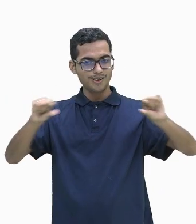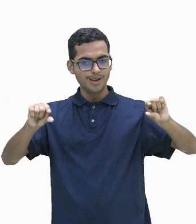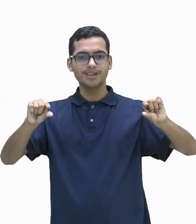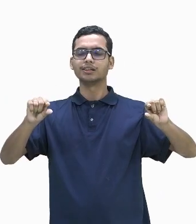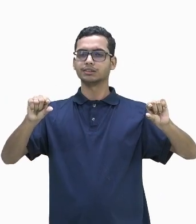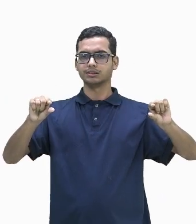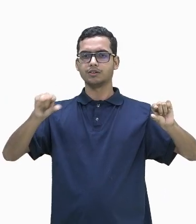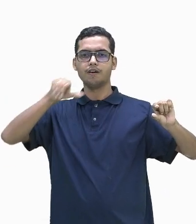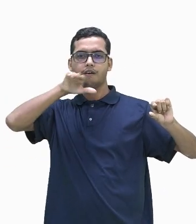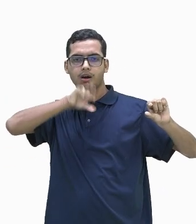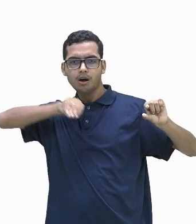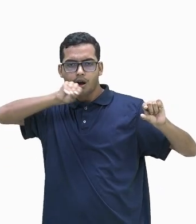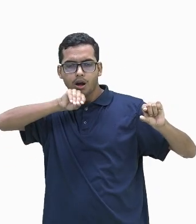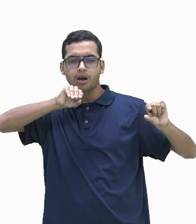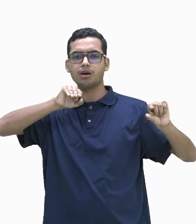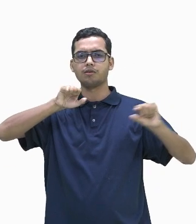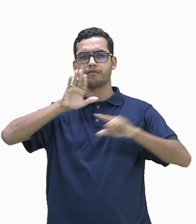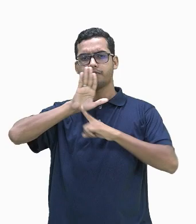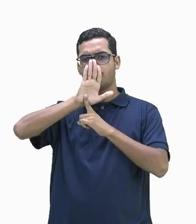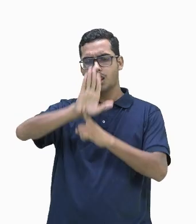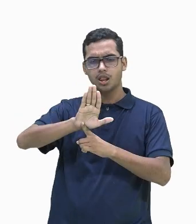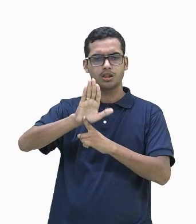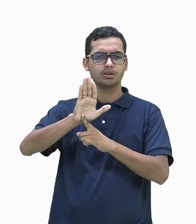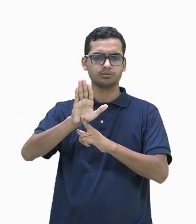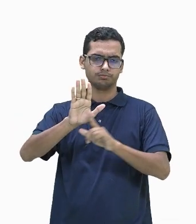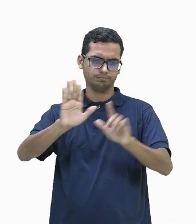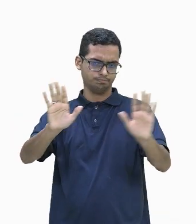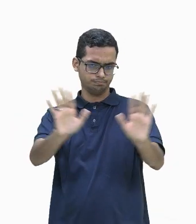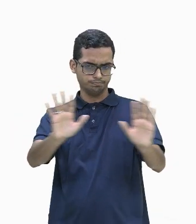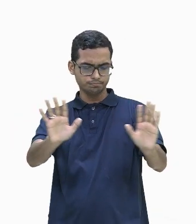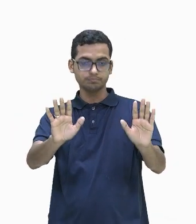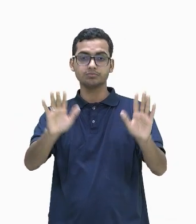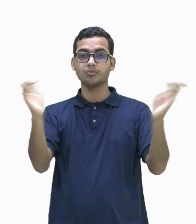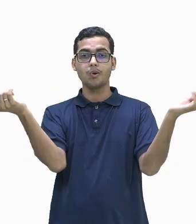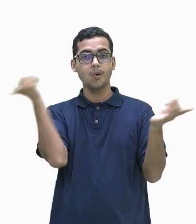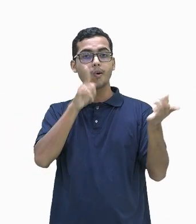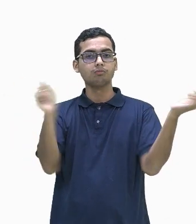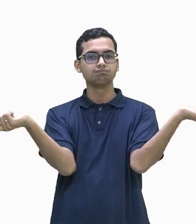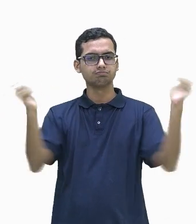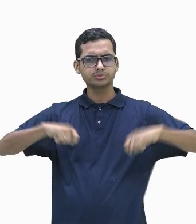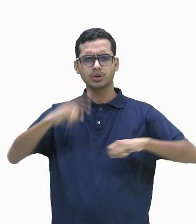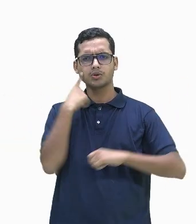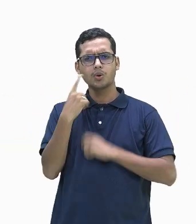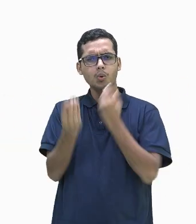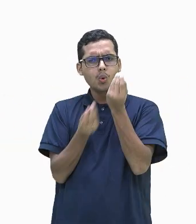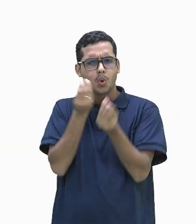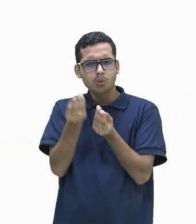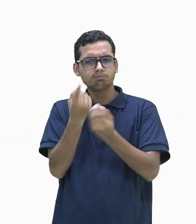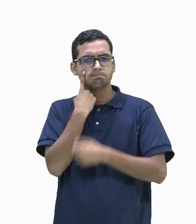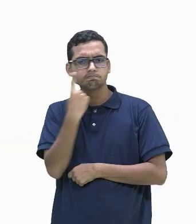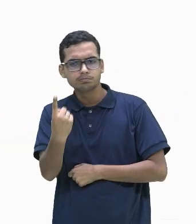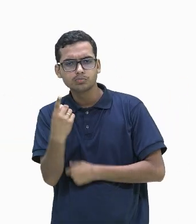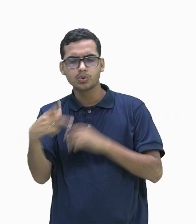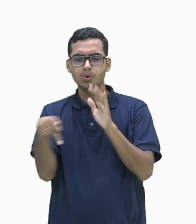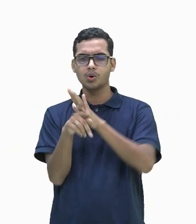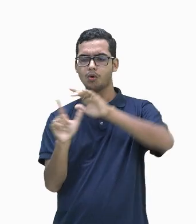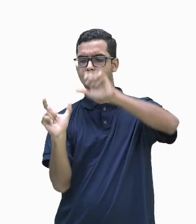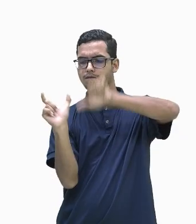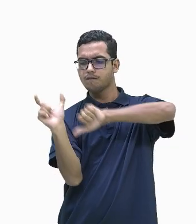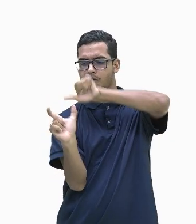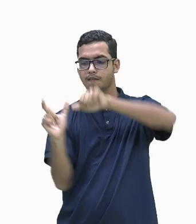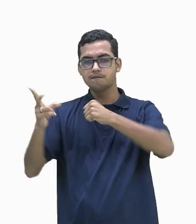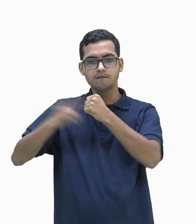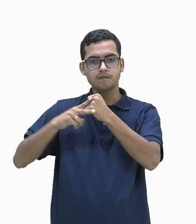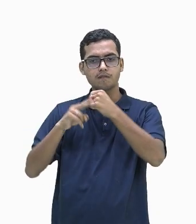foi falado. Porém, ele pode ser determinado, identificado por meio da flexão verbal e